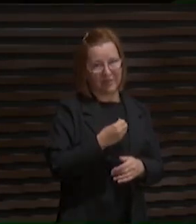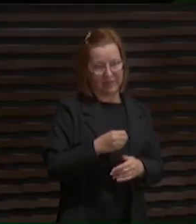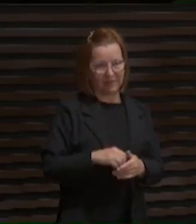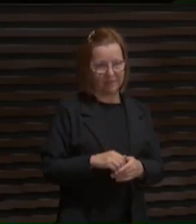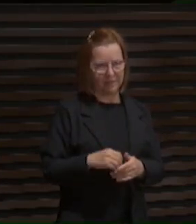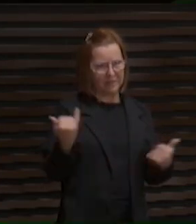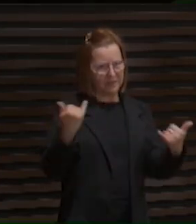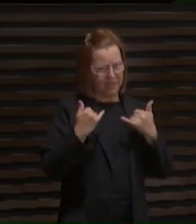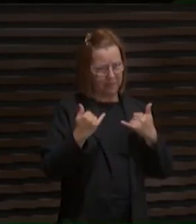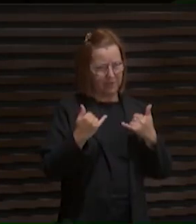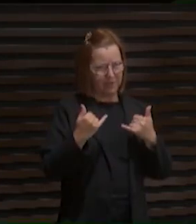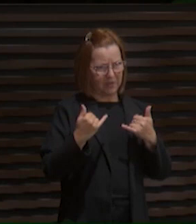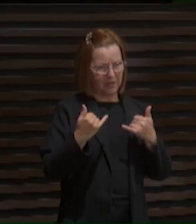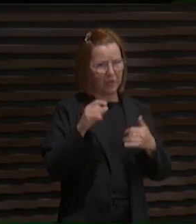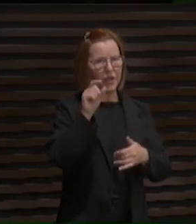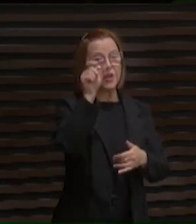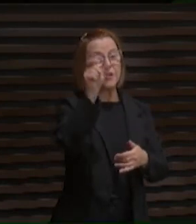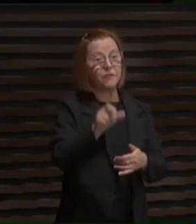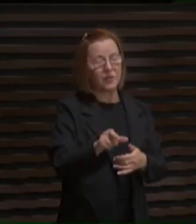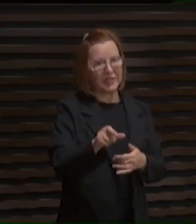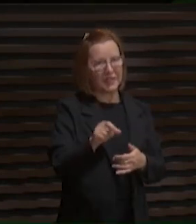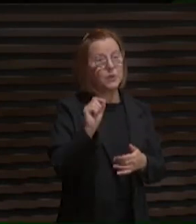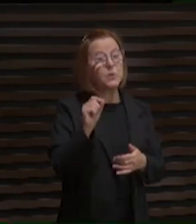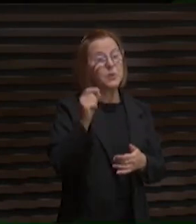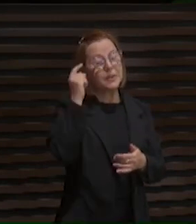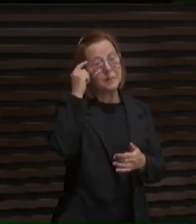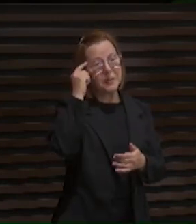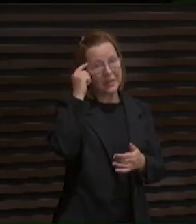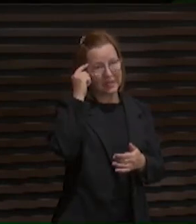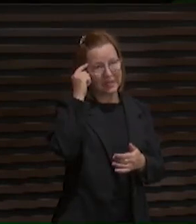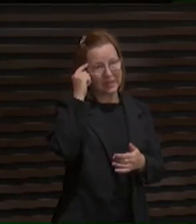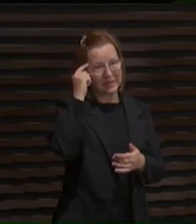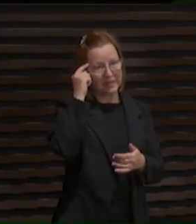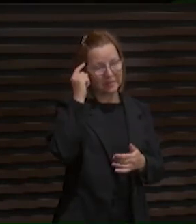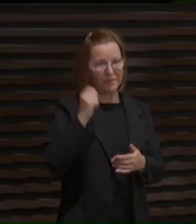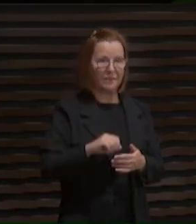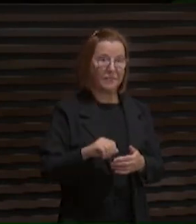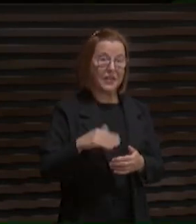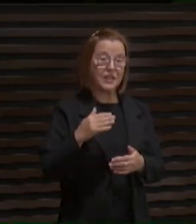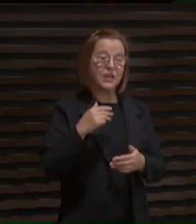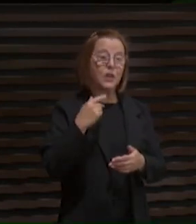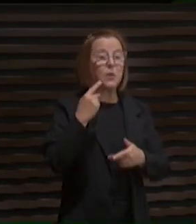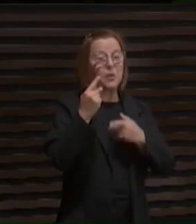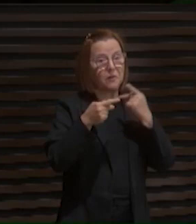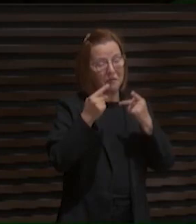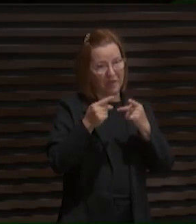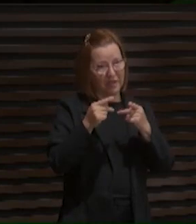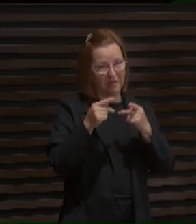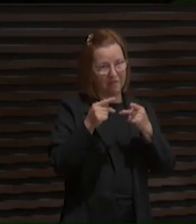Diga-me o que está passando na tua mente, e eu te direi o que está acontecendo ou prestes a acontecer na sua vida. E é por isso que em